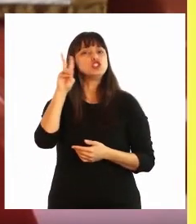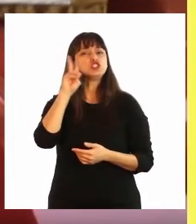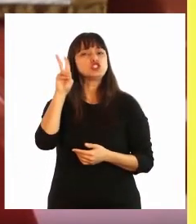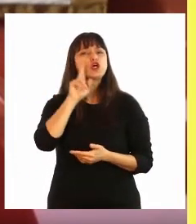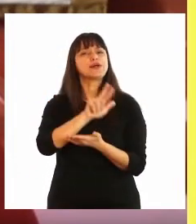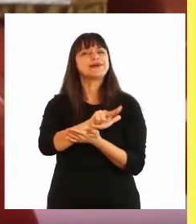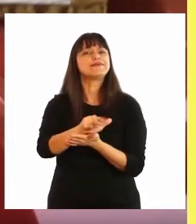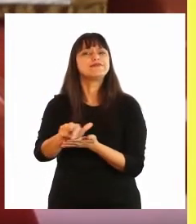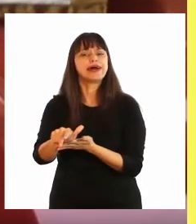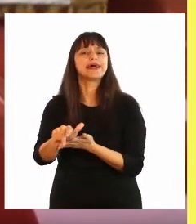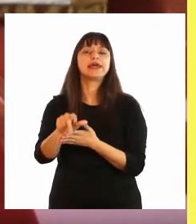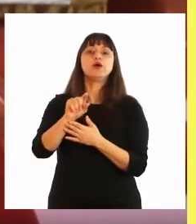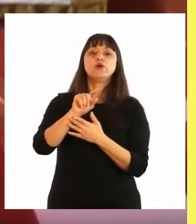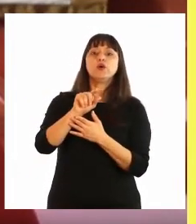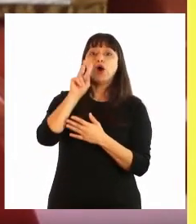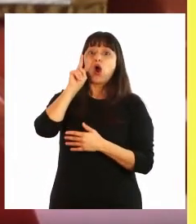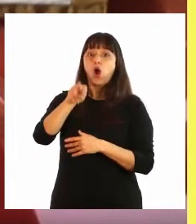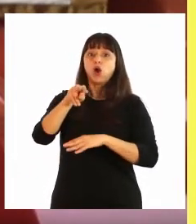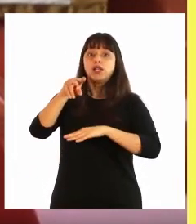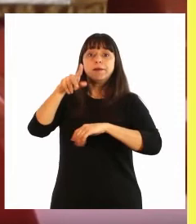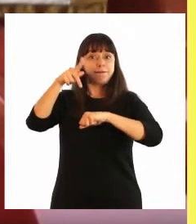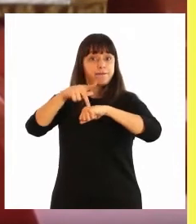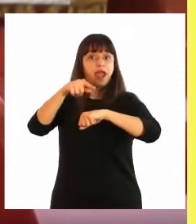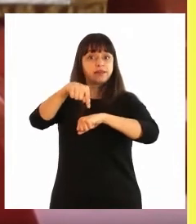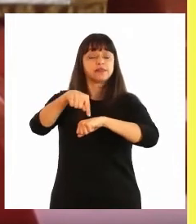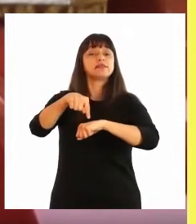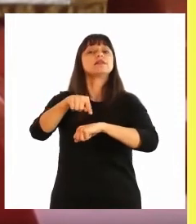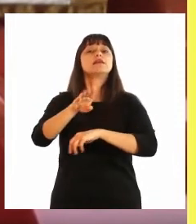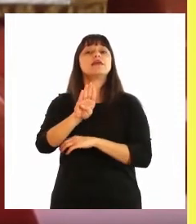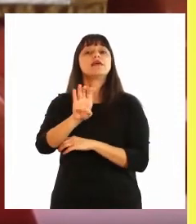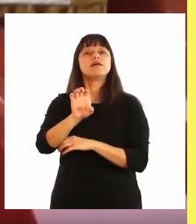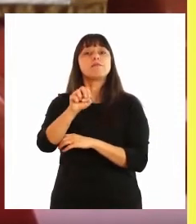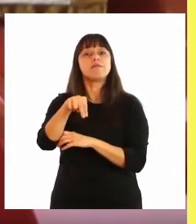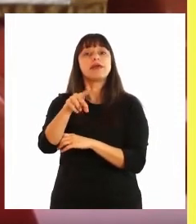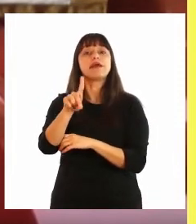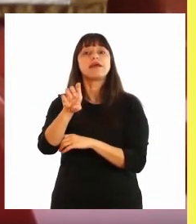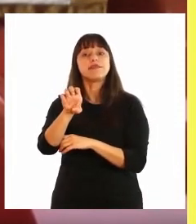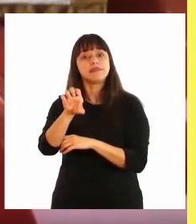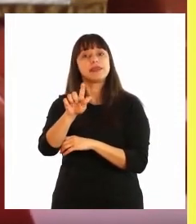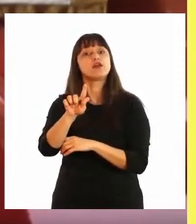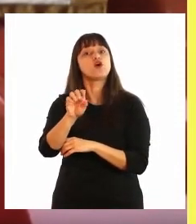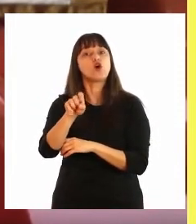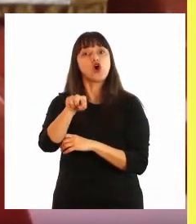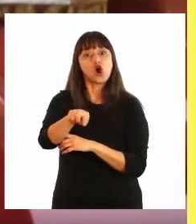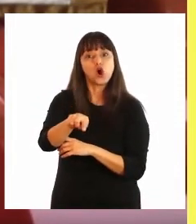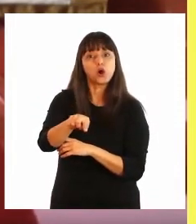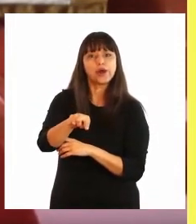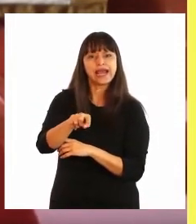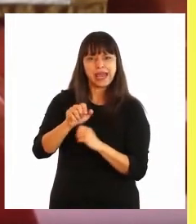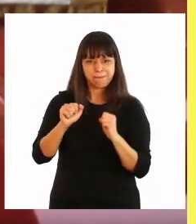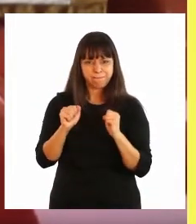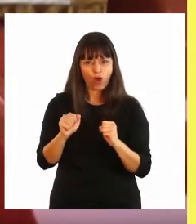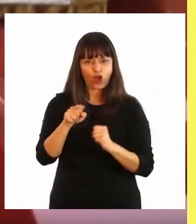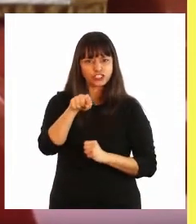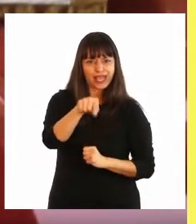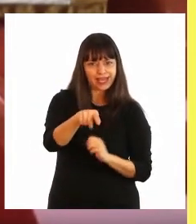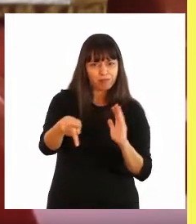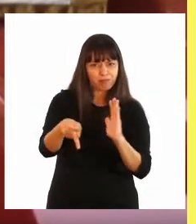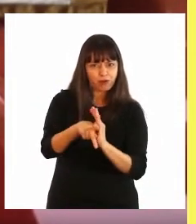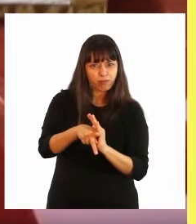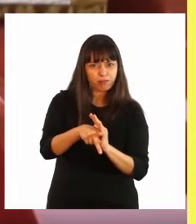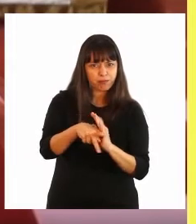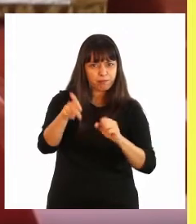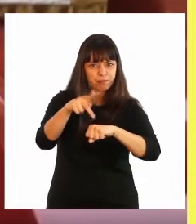próprio Bendegó. E é isso, uma questão que vem para mim é esse: pode o Bendegó contar a própria